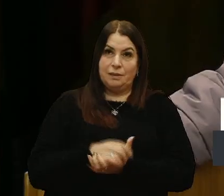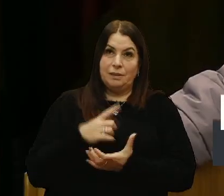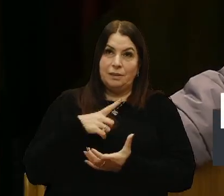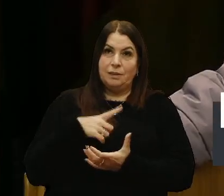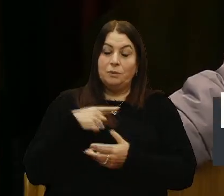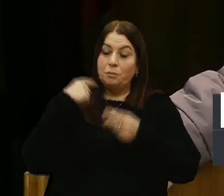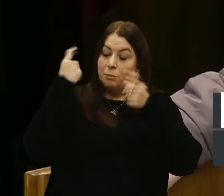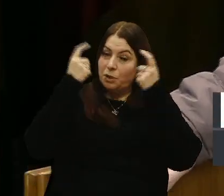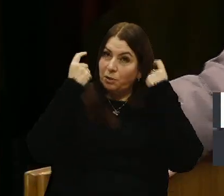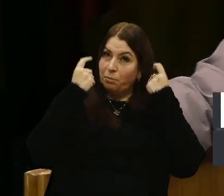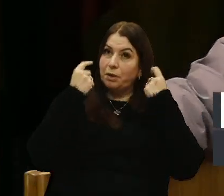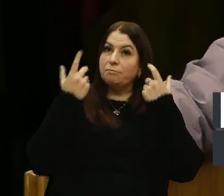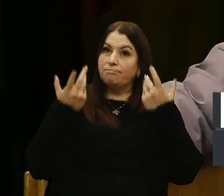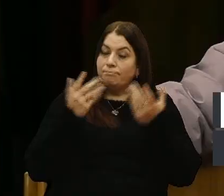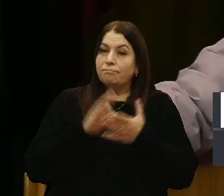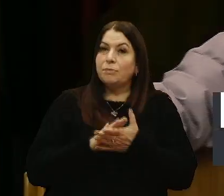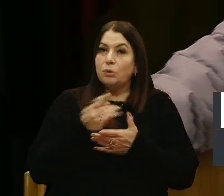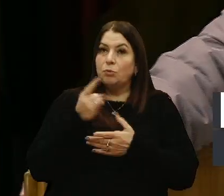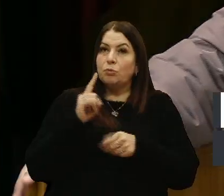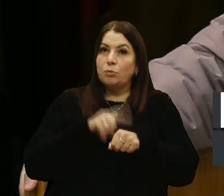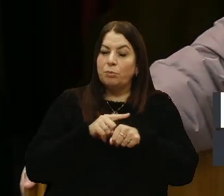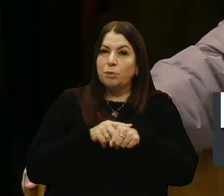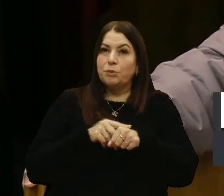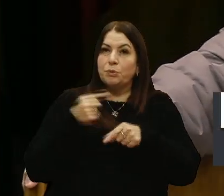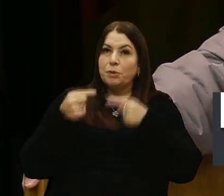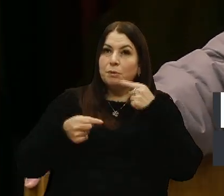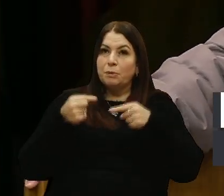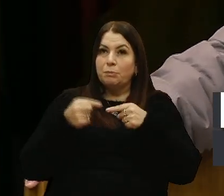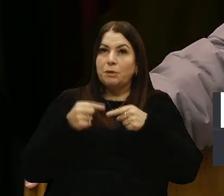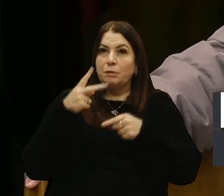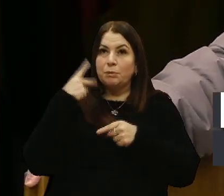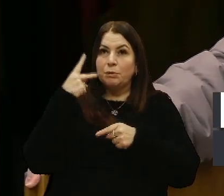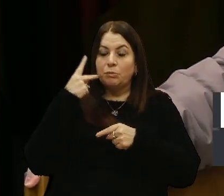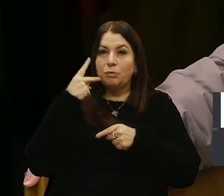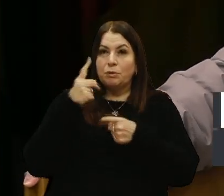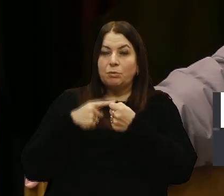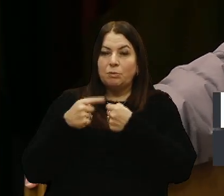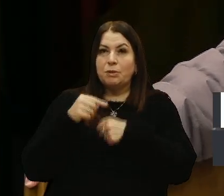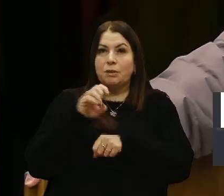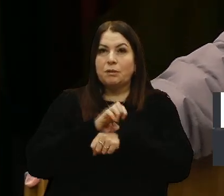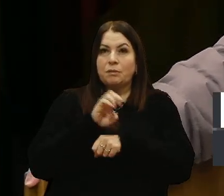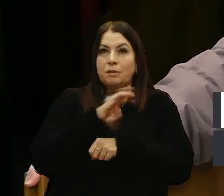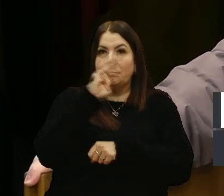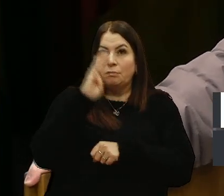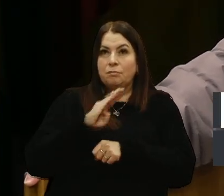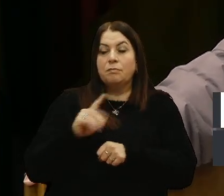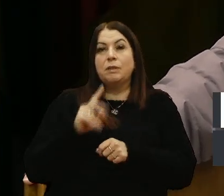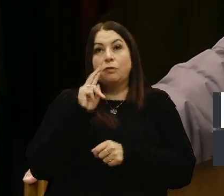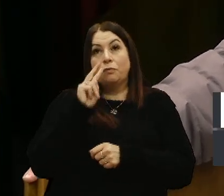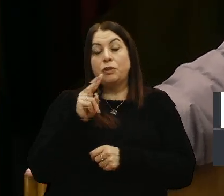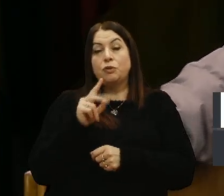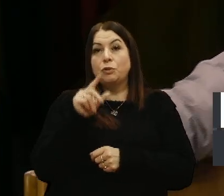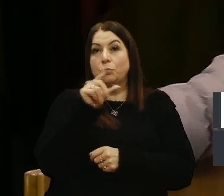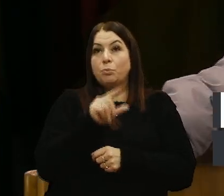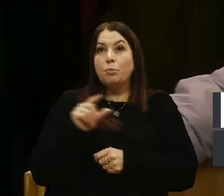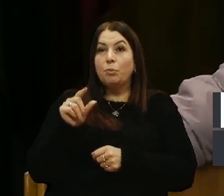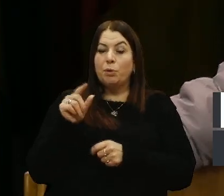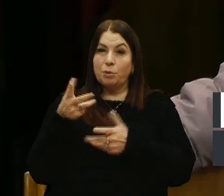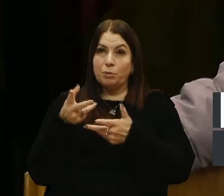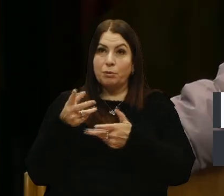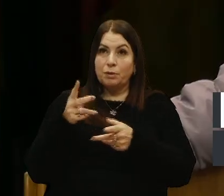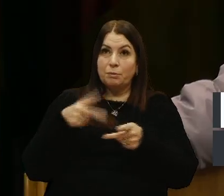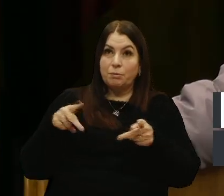me preocupado significativamente no último período com os debates da política municipal, estadual e nacional, porque eu vejo que uma parcela